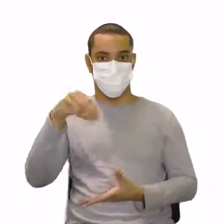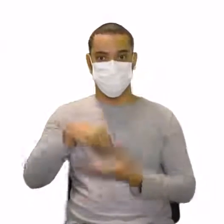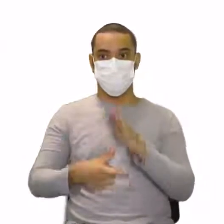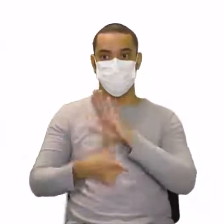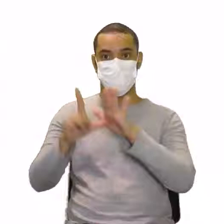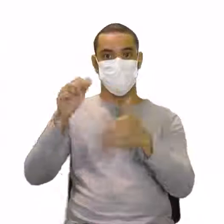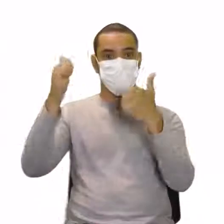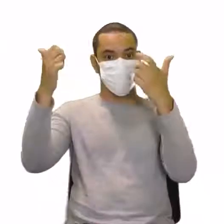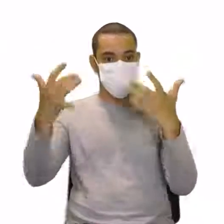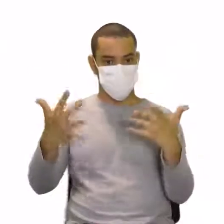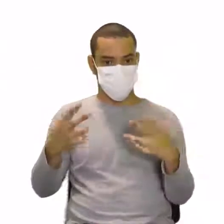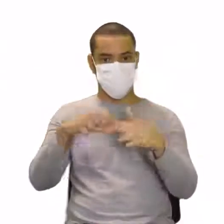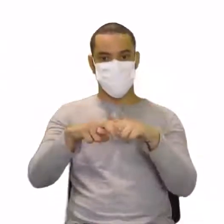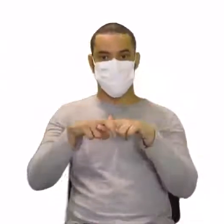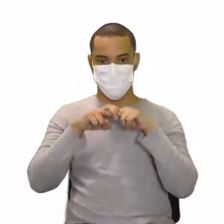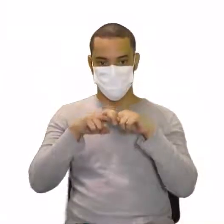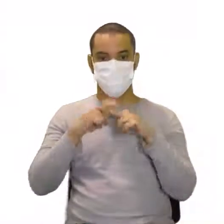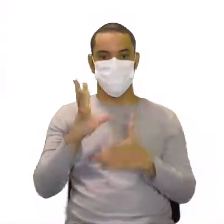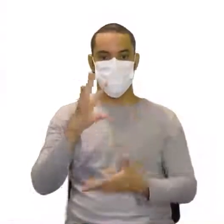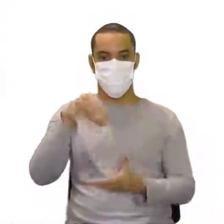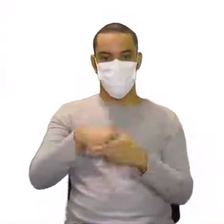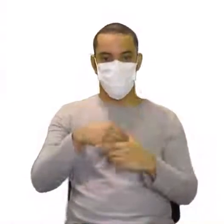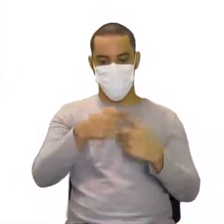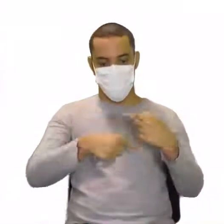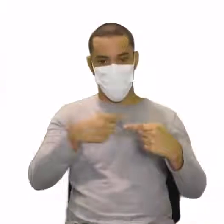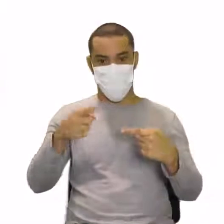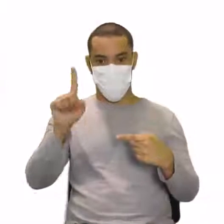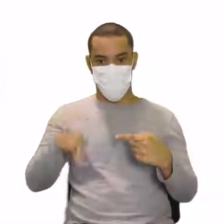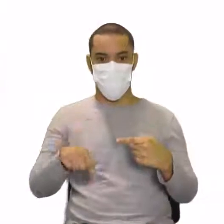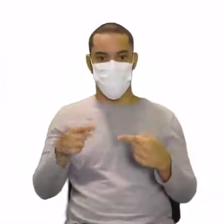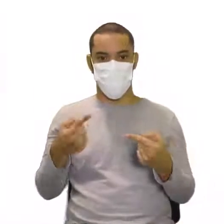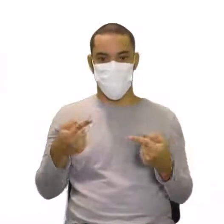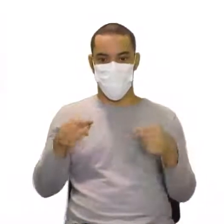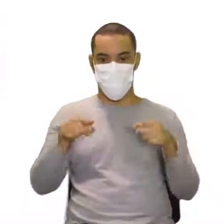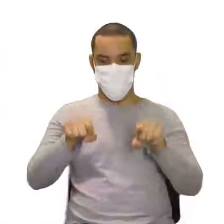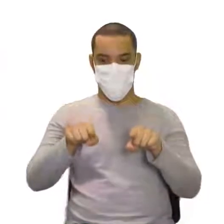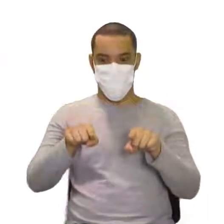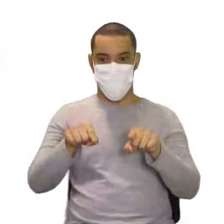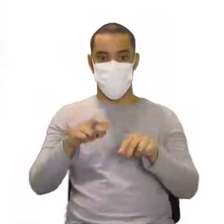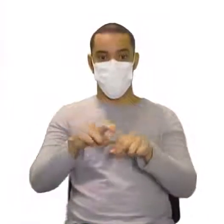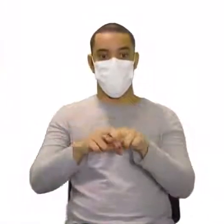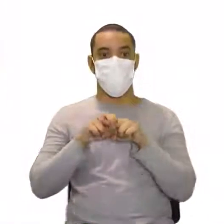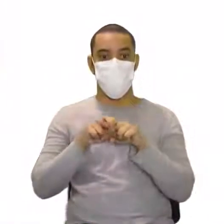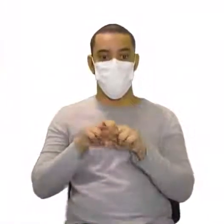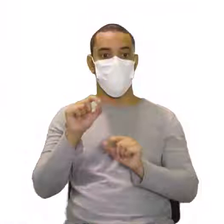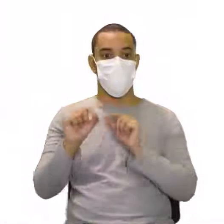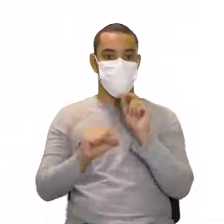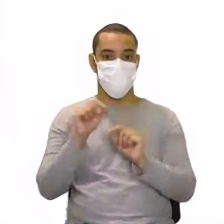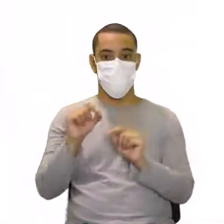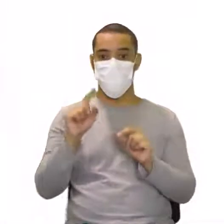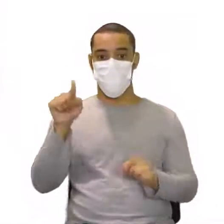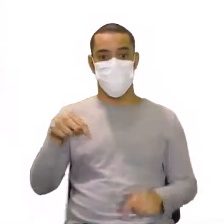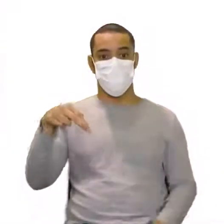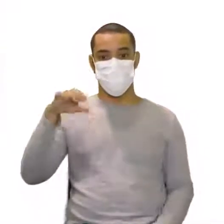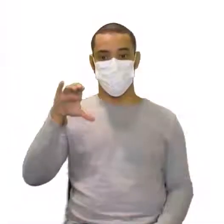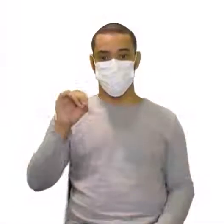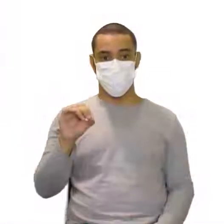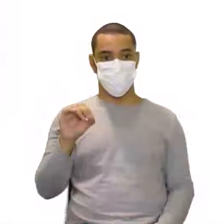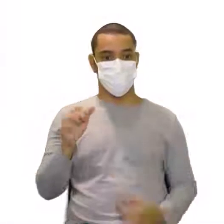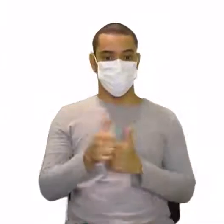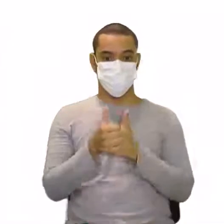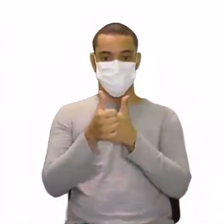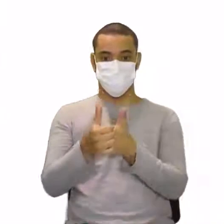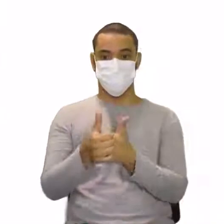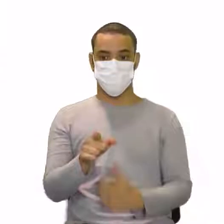vocês. O campo e a espira são paralelos. Portanto, nesse caso, o fluxo magnético é nulo, conforme a